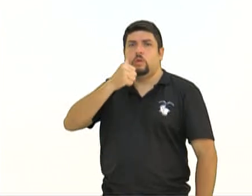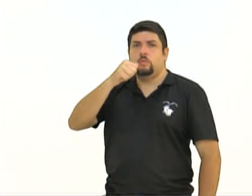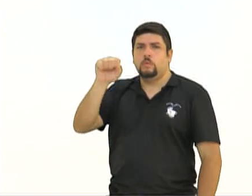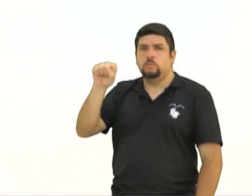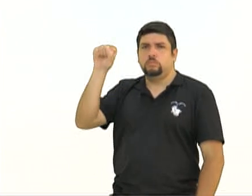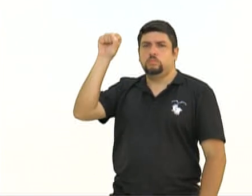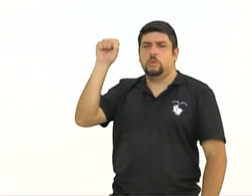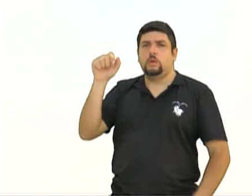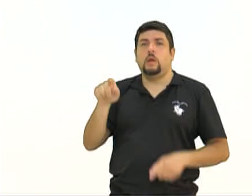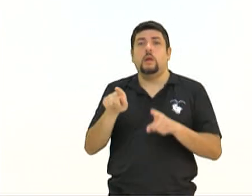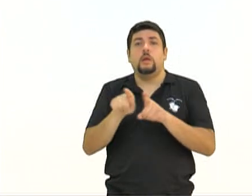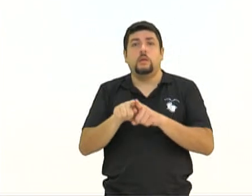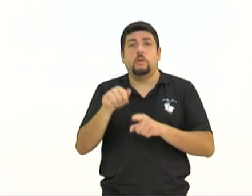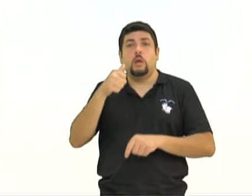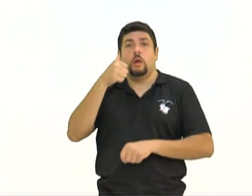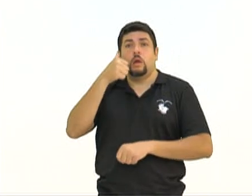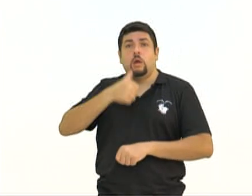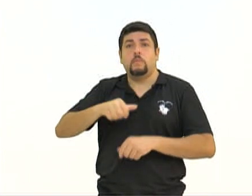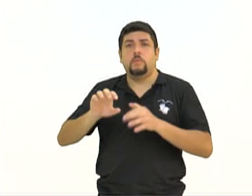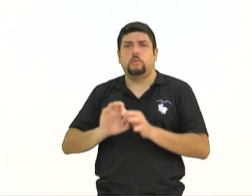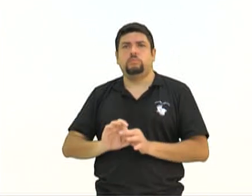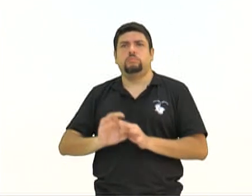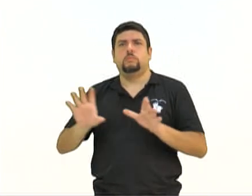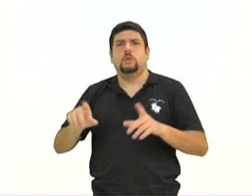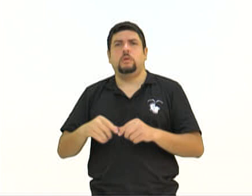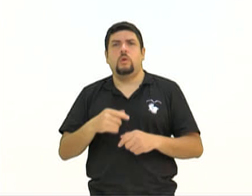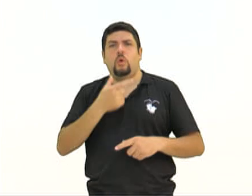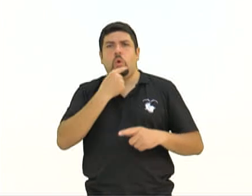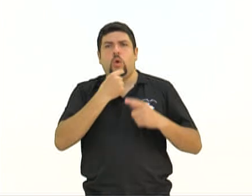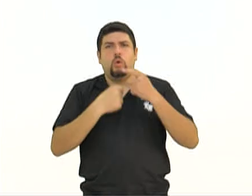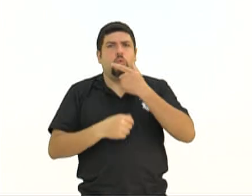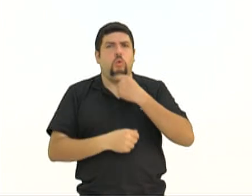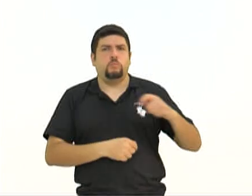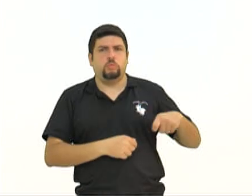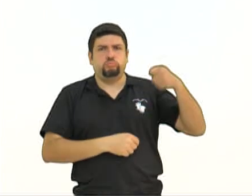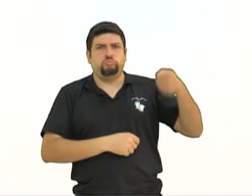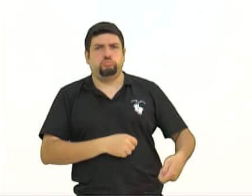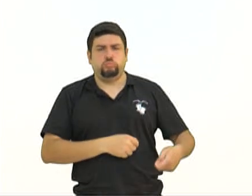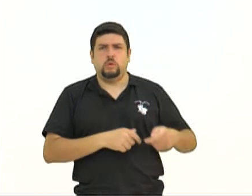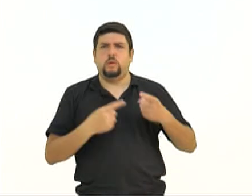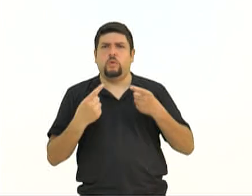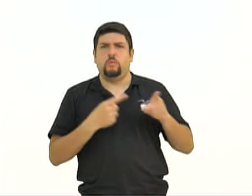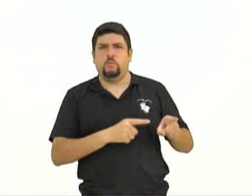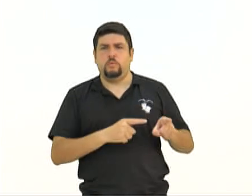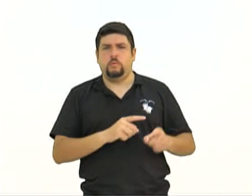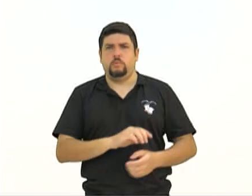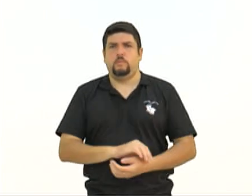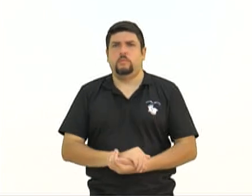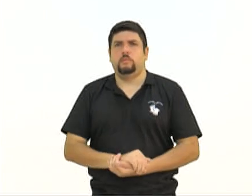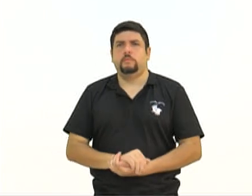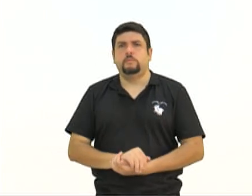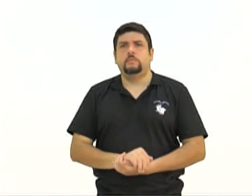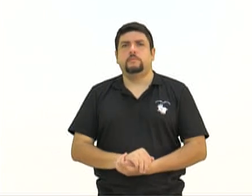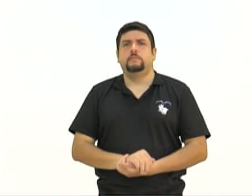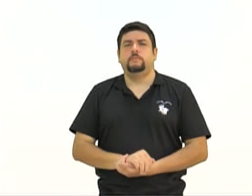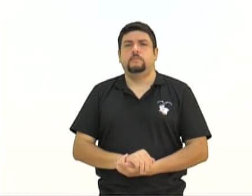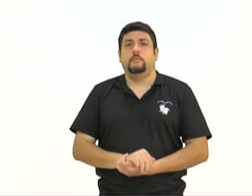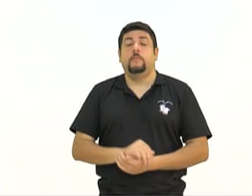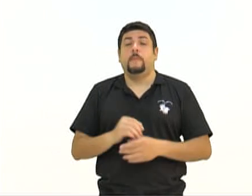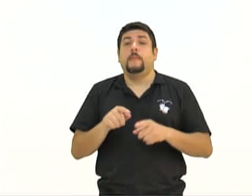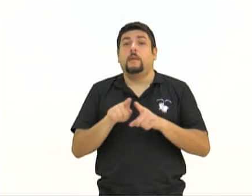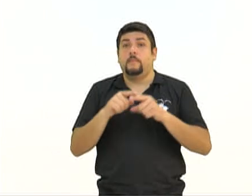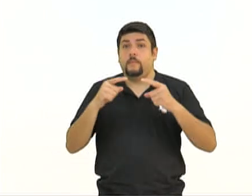mulher, questionando toda a masculinidade, tá? E esse single, ela canta num momento